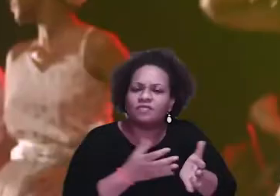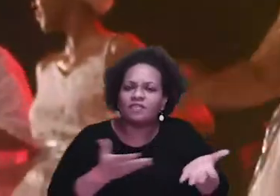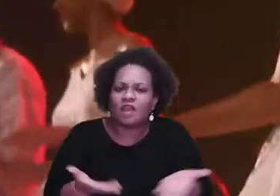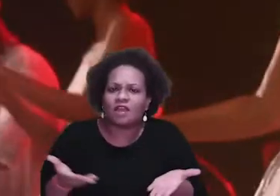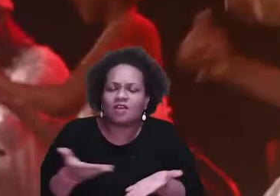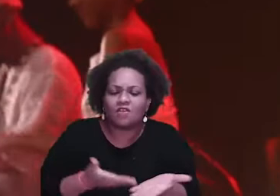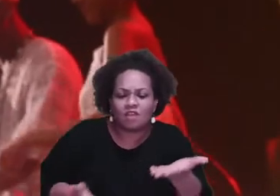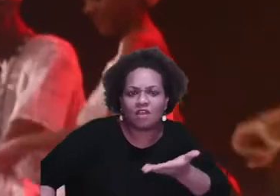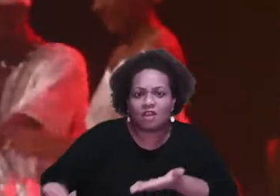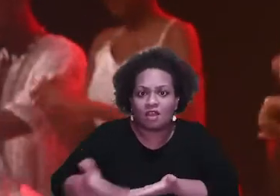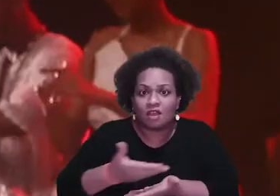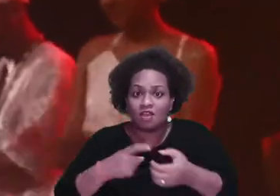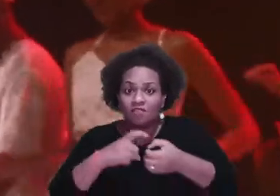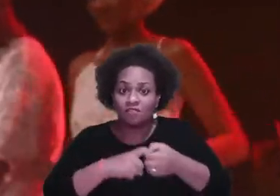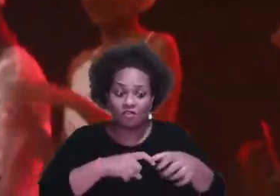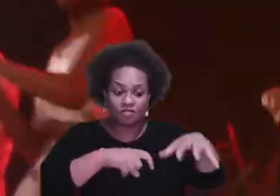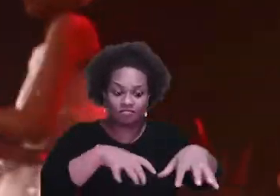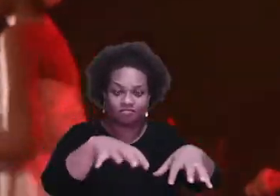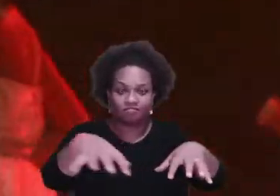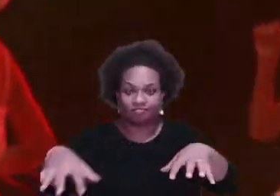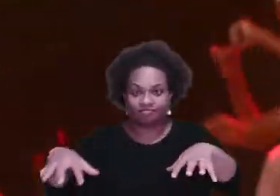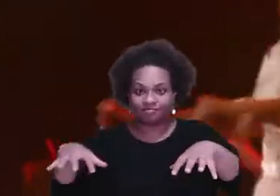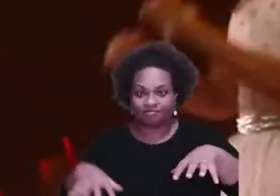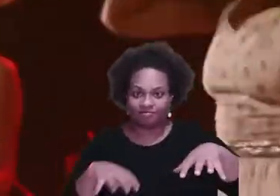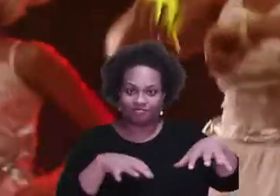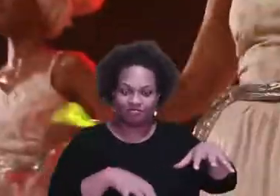favor de voltamos sobre a região